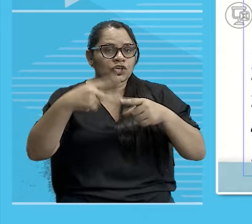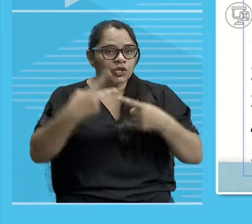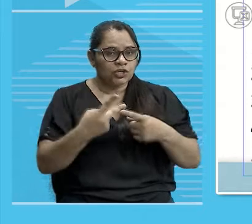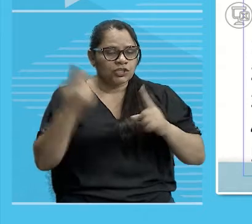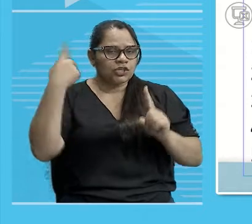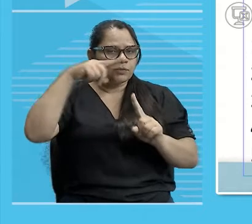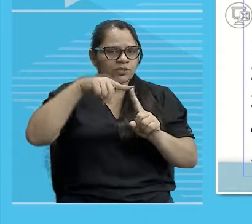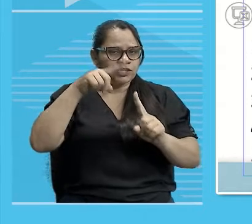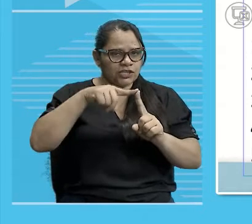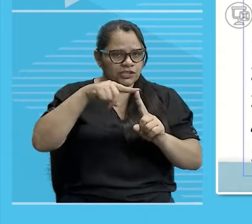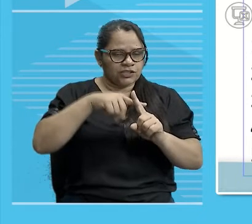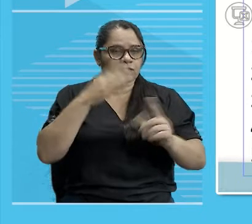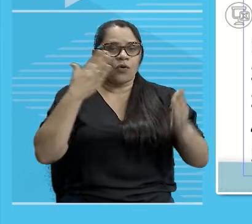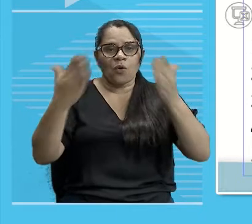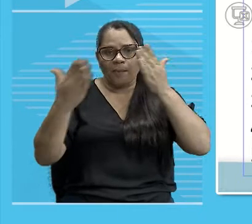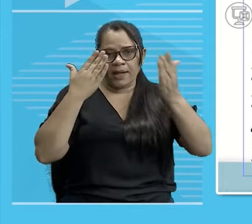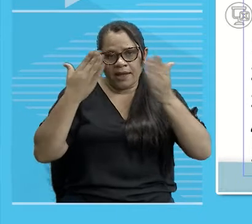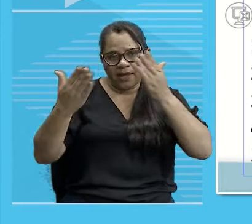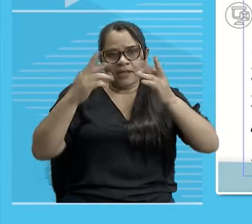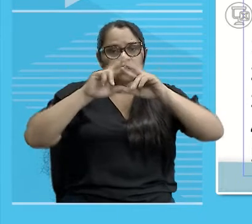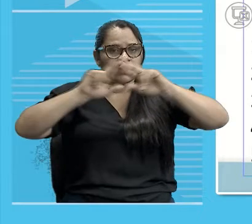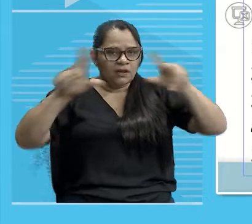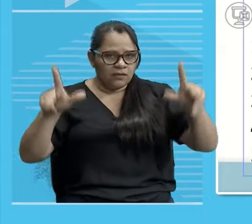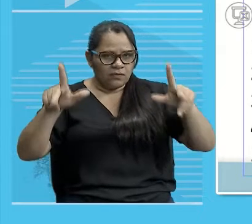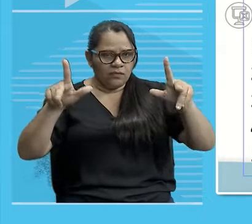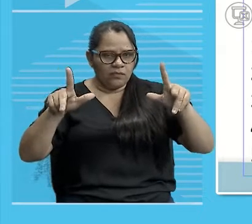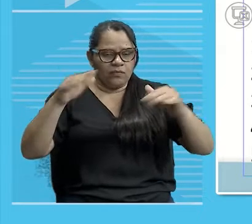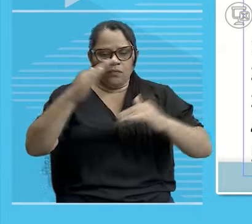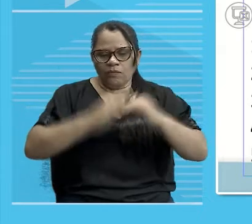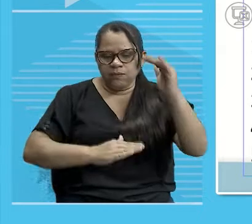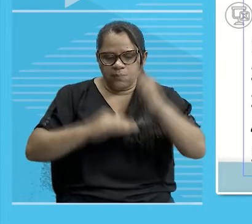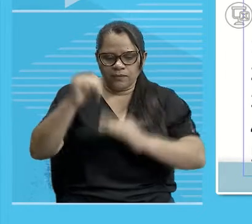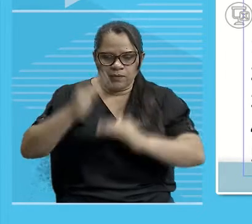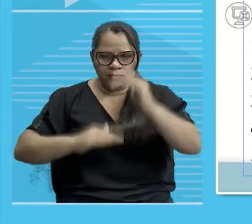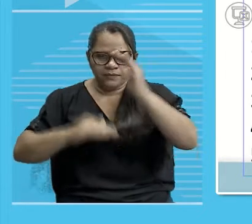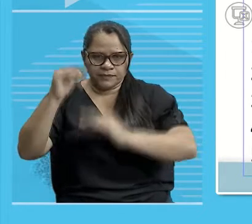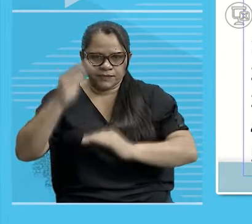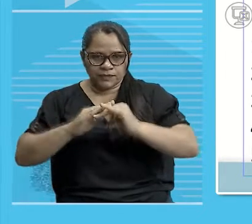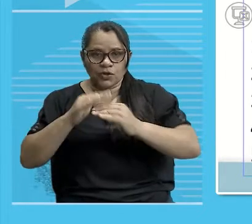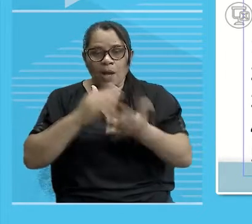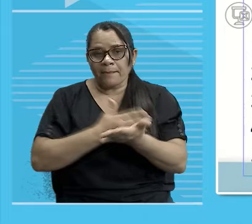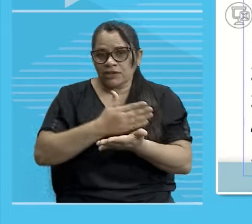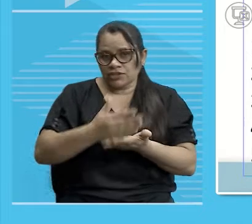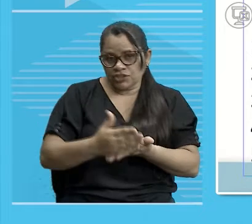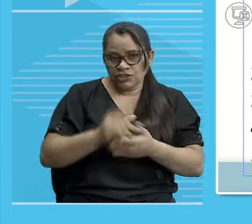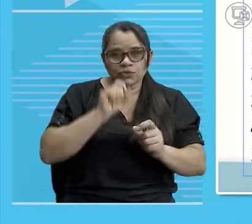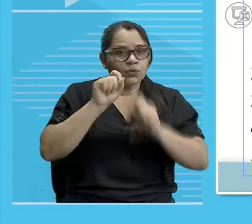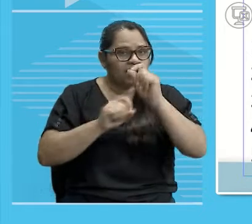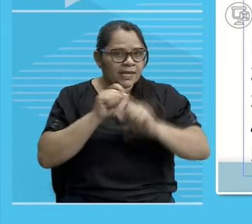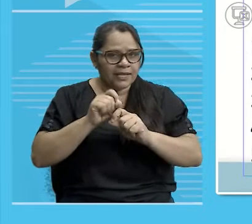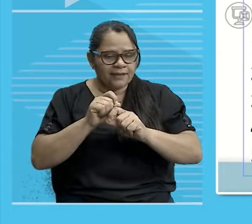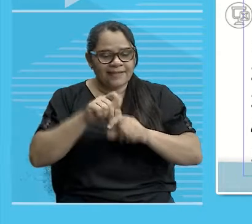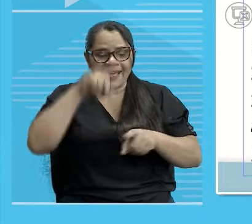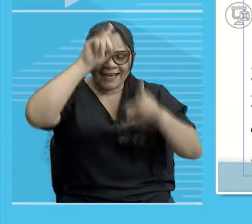comparar diferentes profissões a partir das seguintes variáveis criatividade